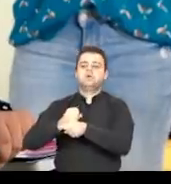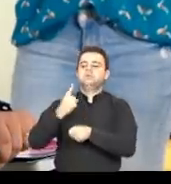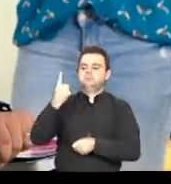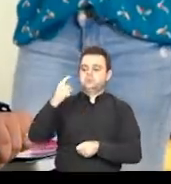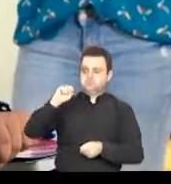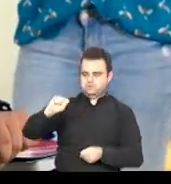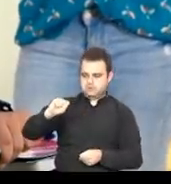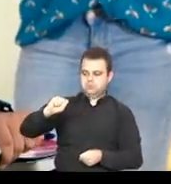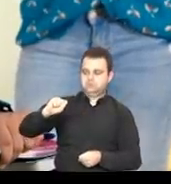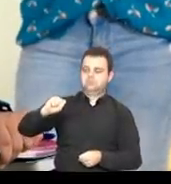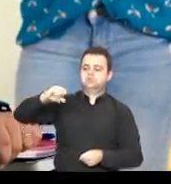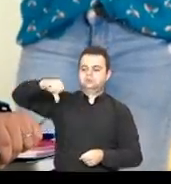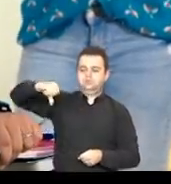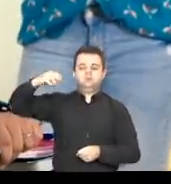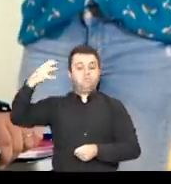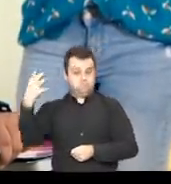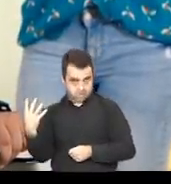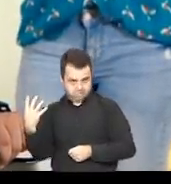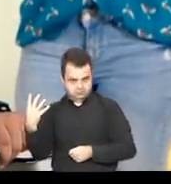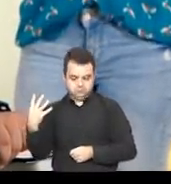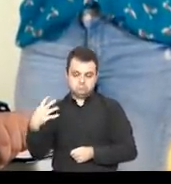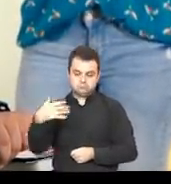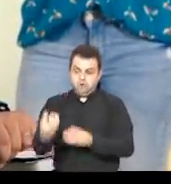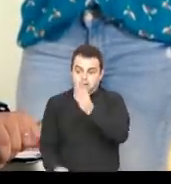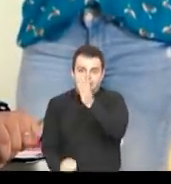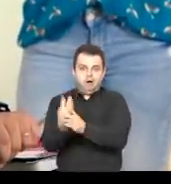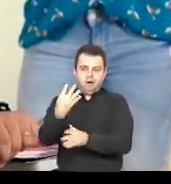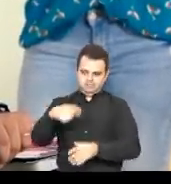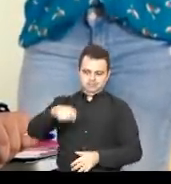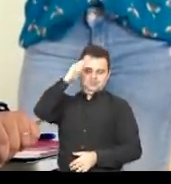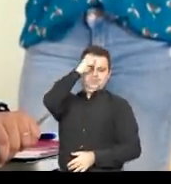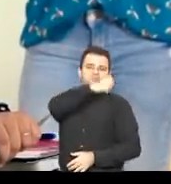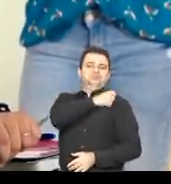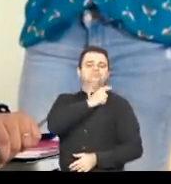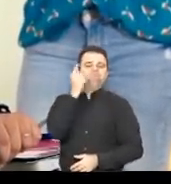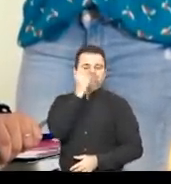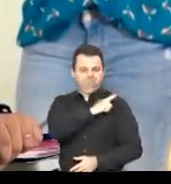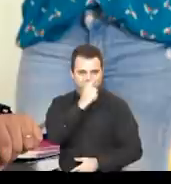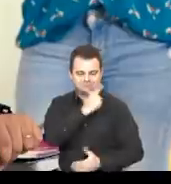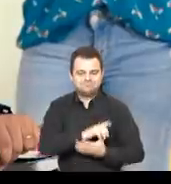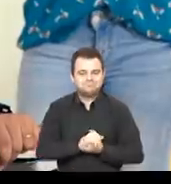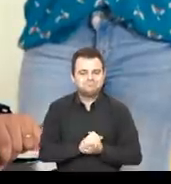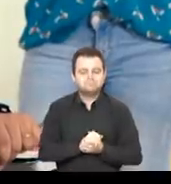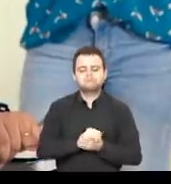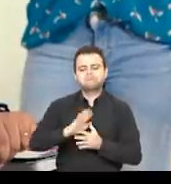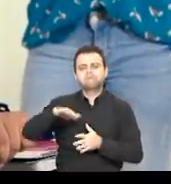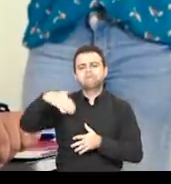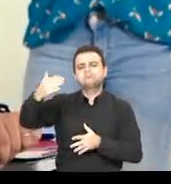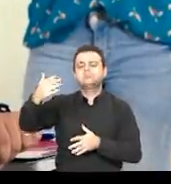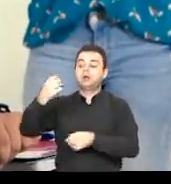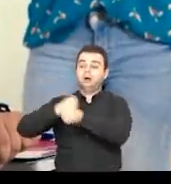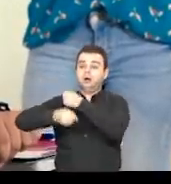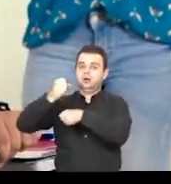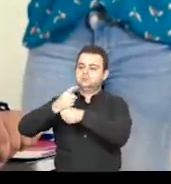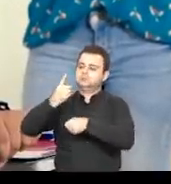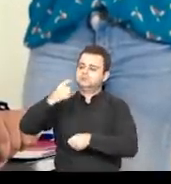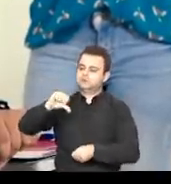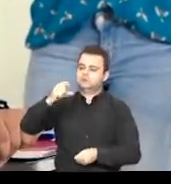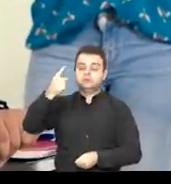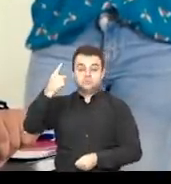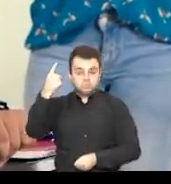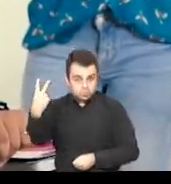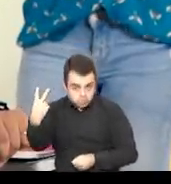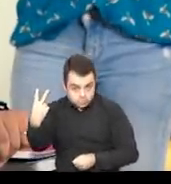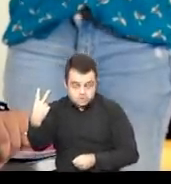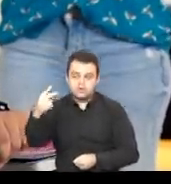1894. Foi criado o nosso município de São José do Rio Preto. Mas só em 1912 é que a